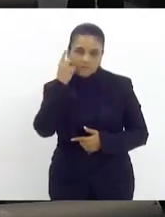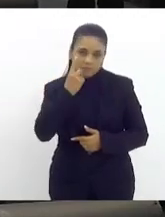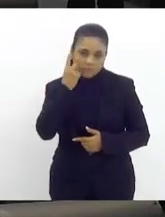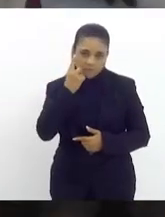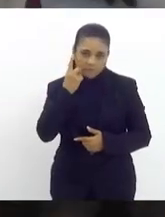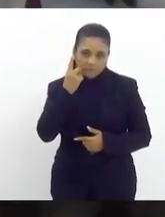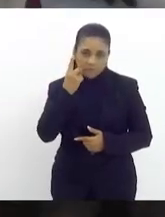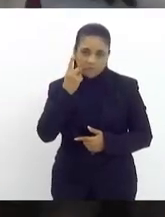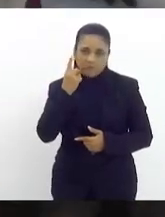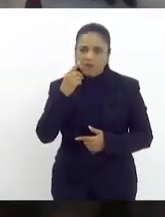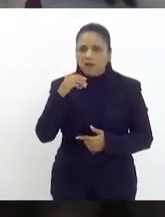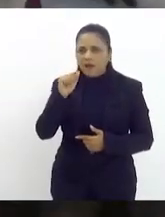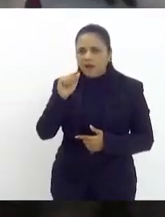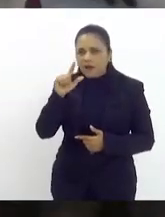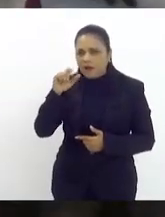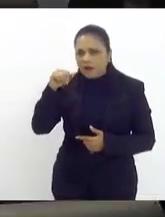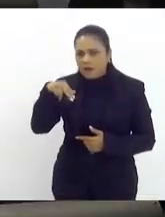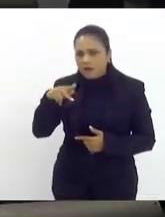O Alan Lopes está aí?